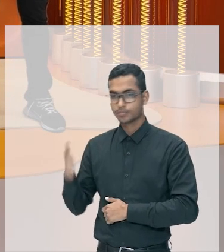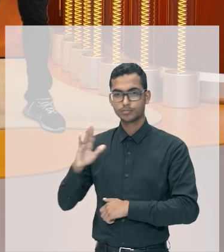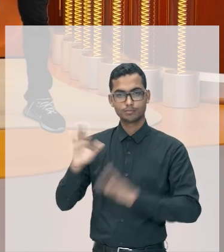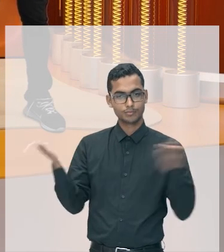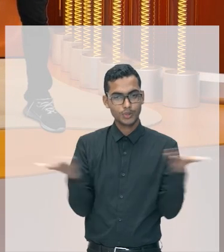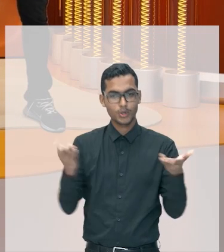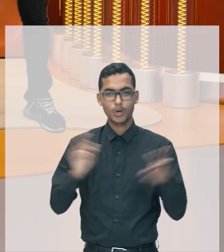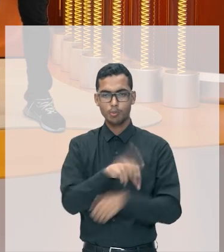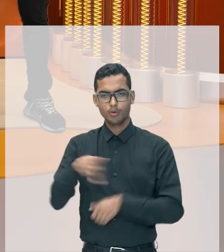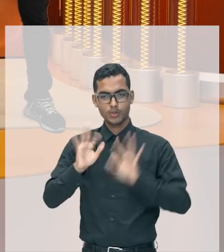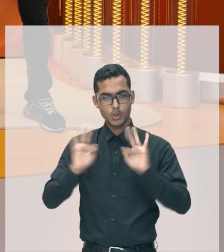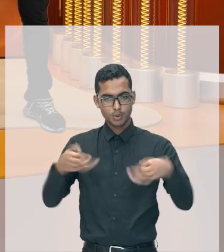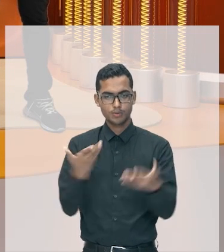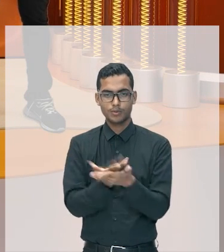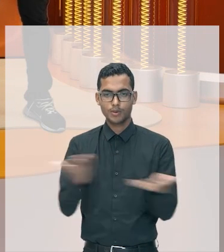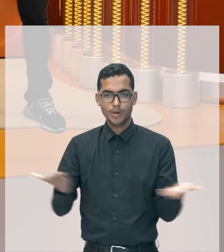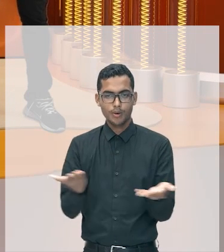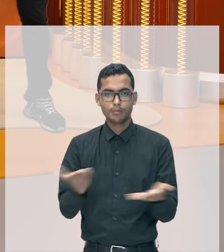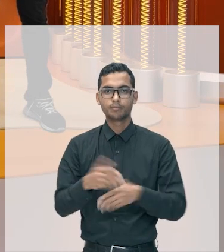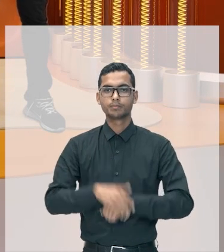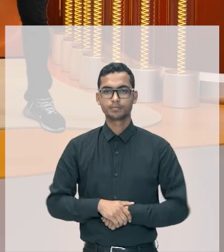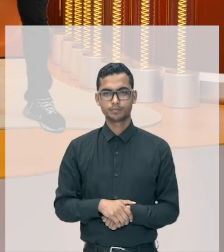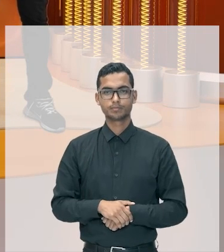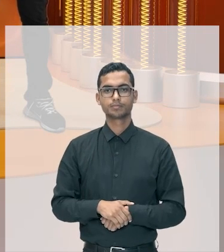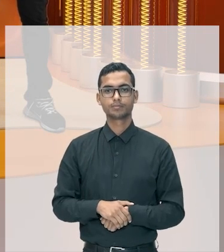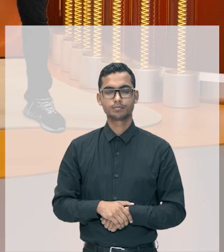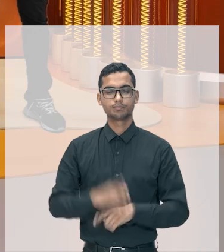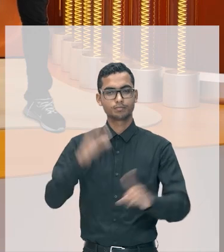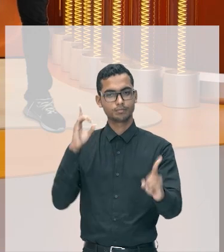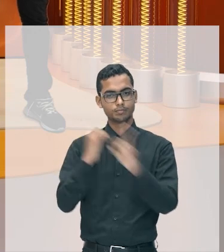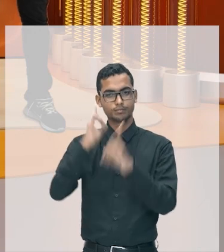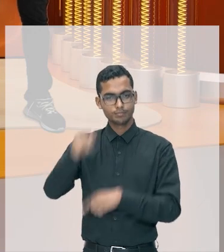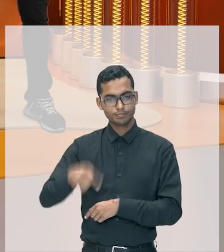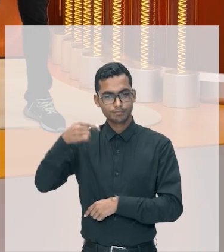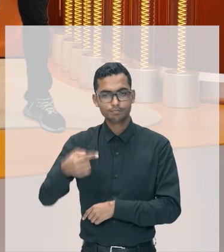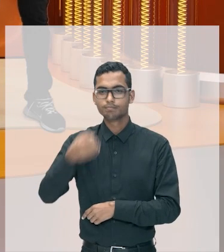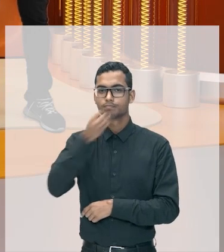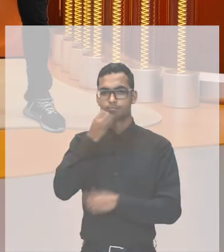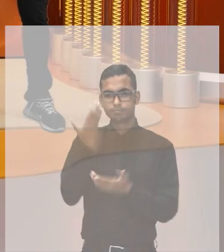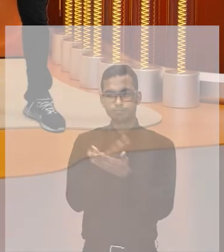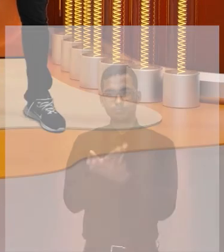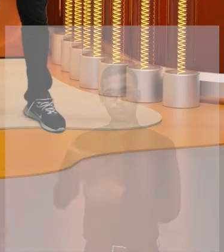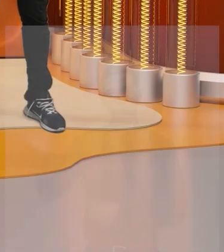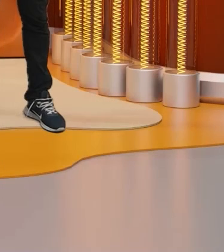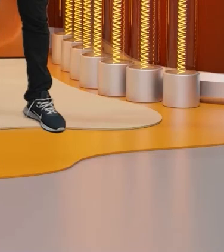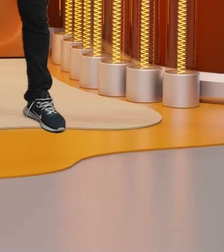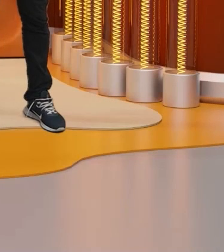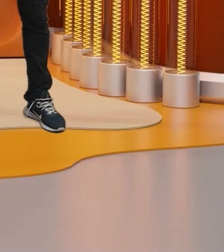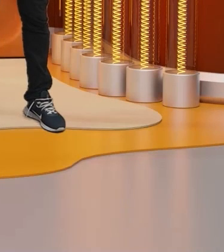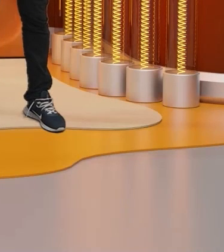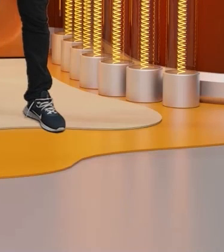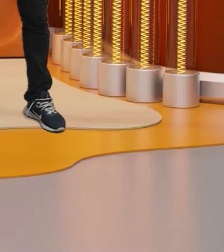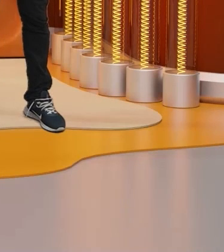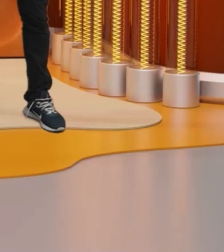vai encerrando a nossa aula por aqui, se encontrando aí numa próxima aula. Até a próxima!